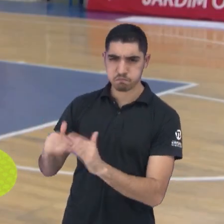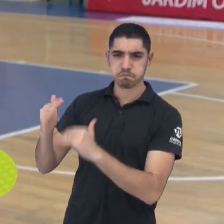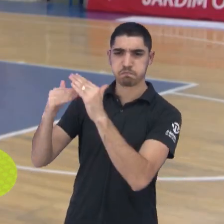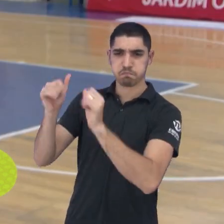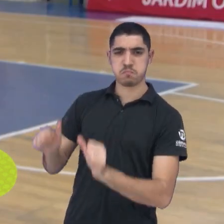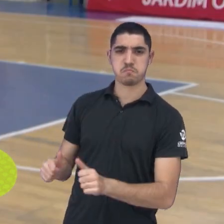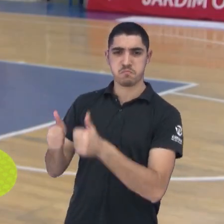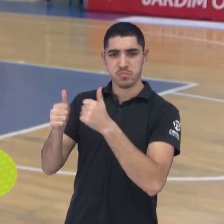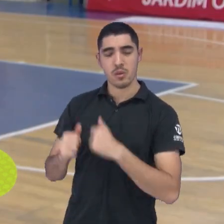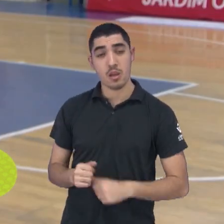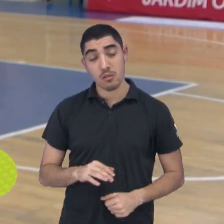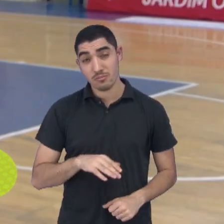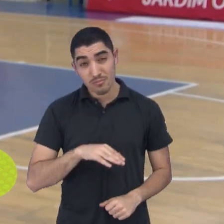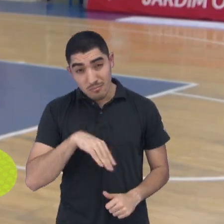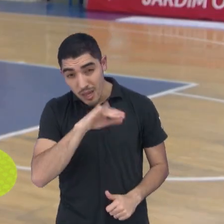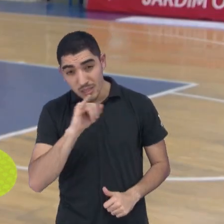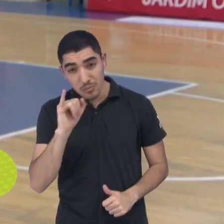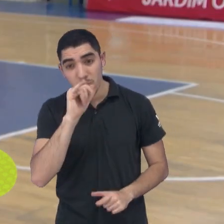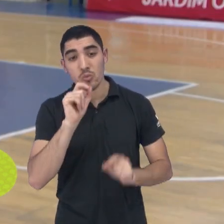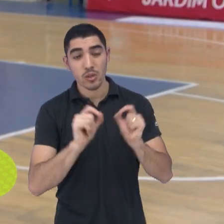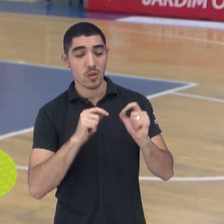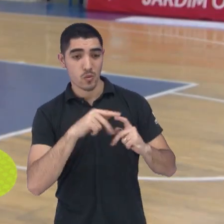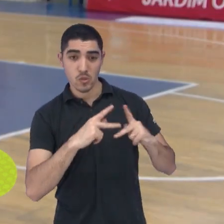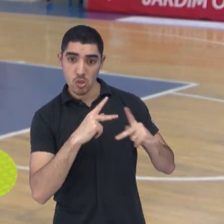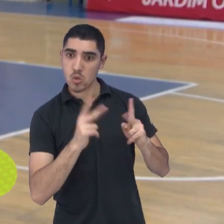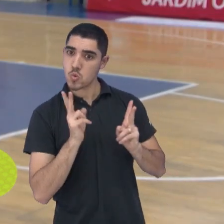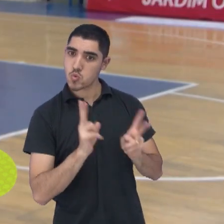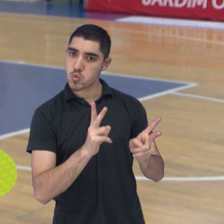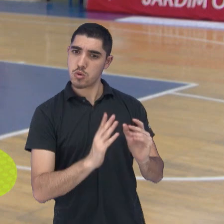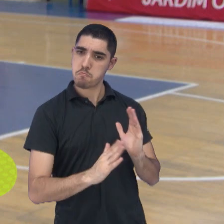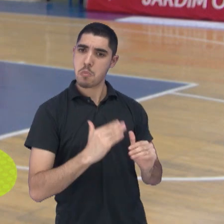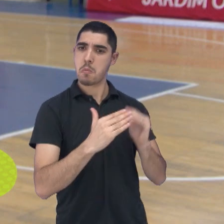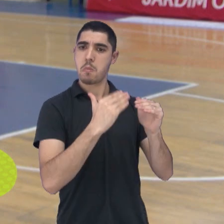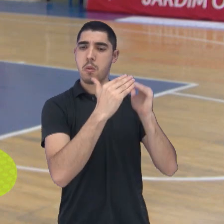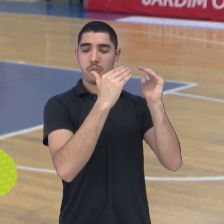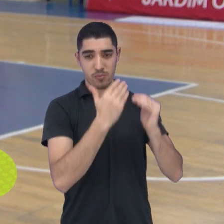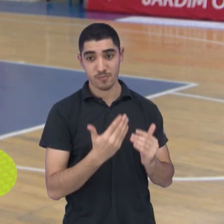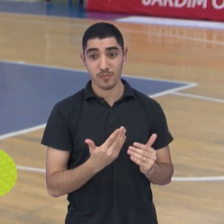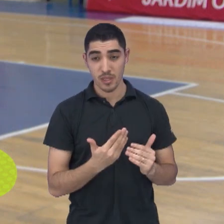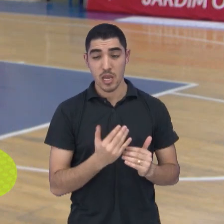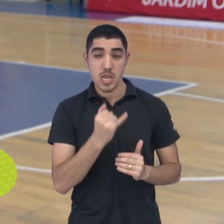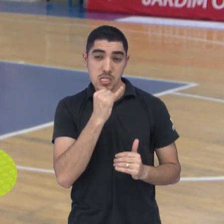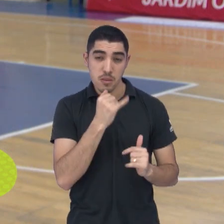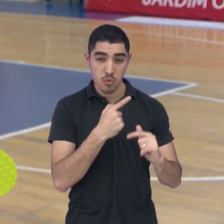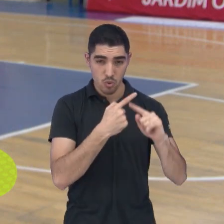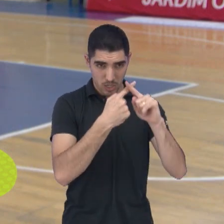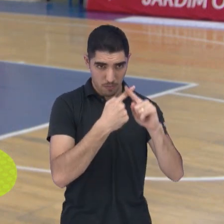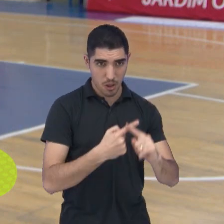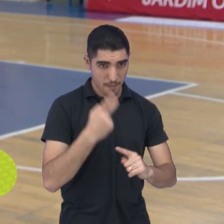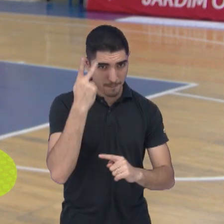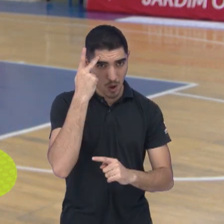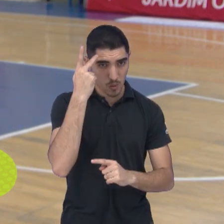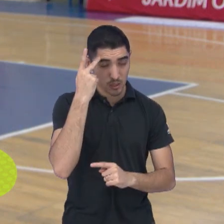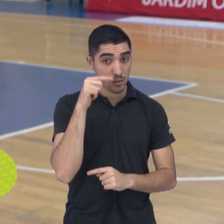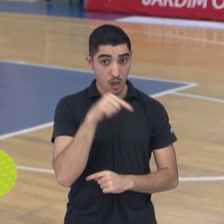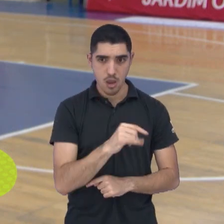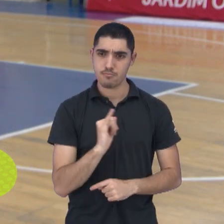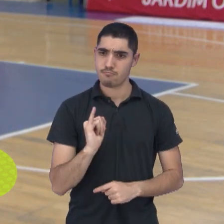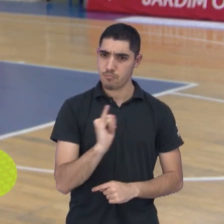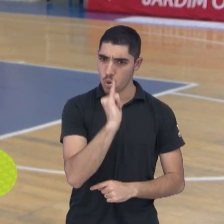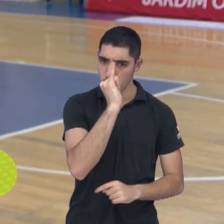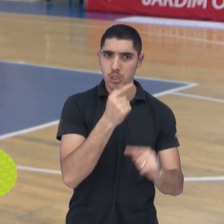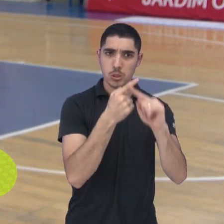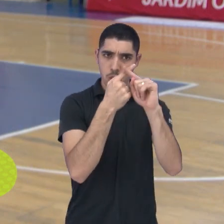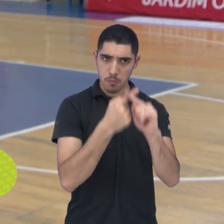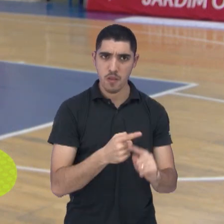equipe crescer, cara. Como é o início de competição, como a gente está se preparando, né? Paulista, é o que eu falei, eu acho que o Paulista é muito importante, é um campeonato